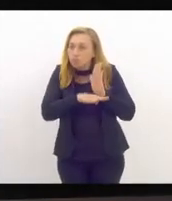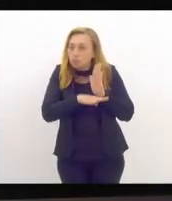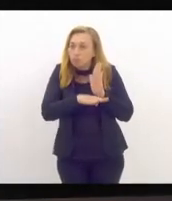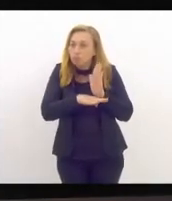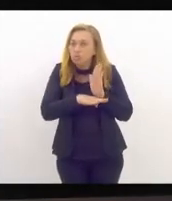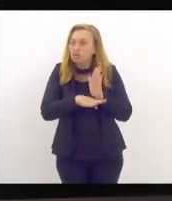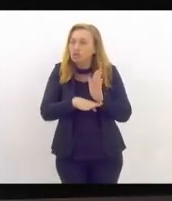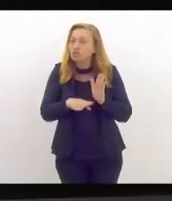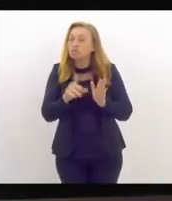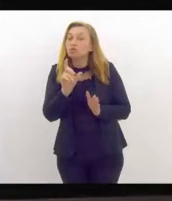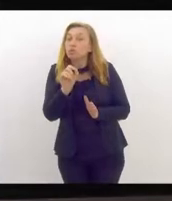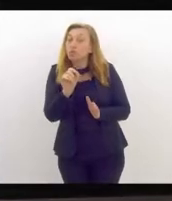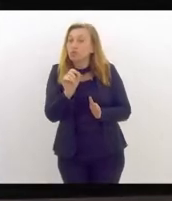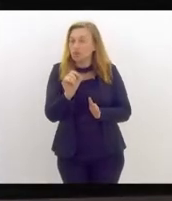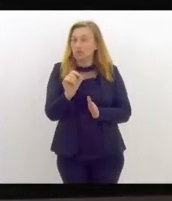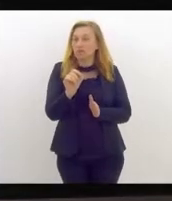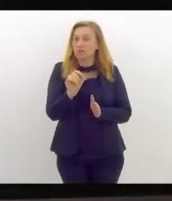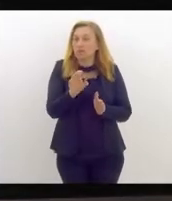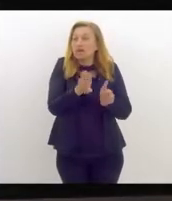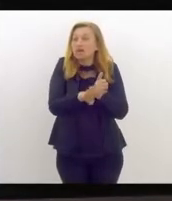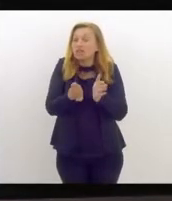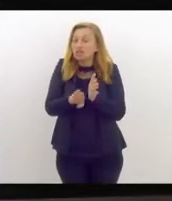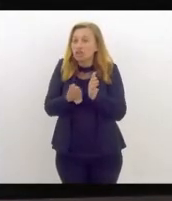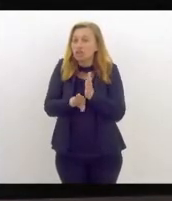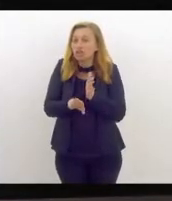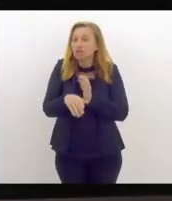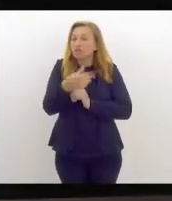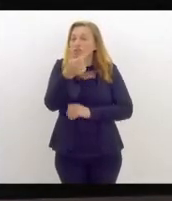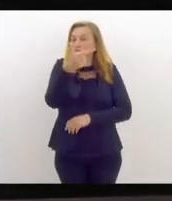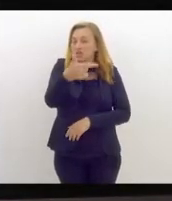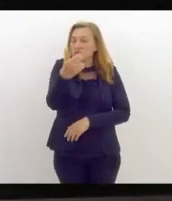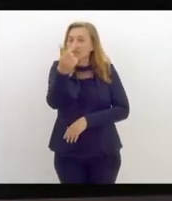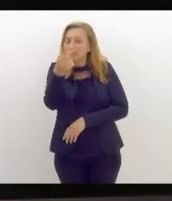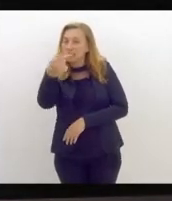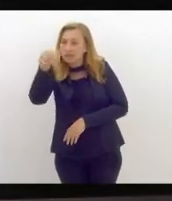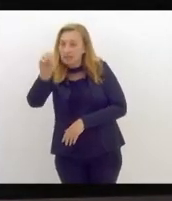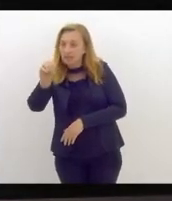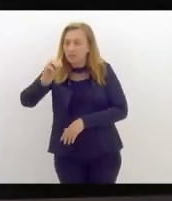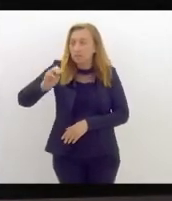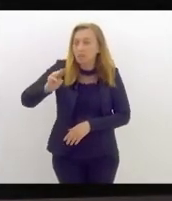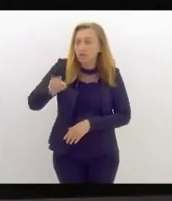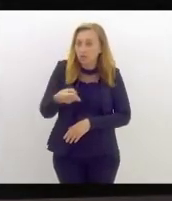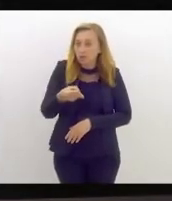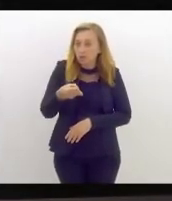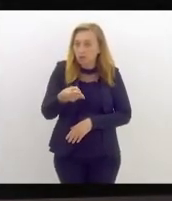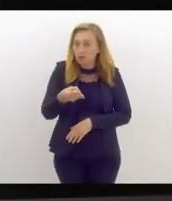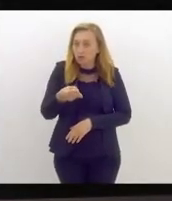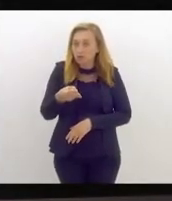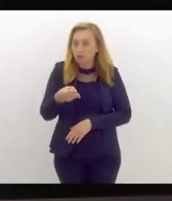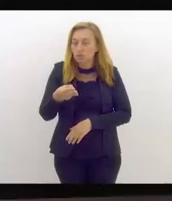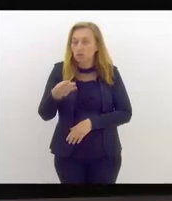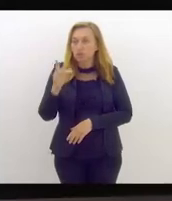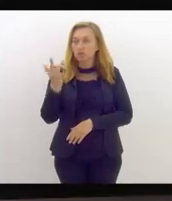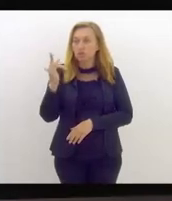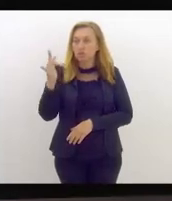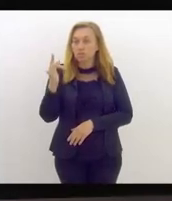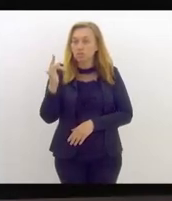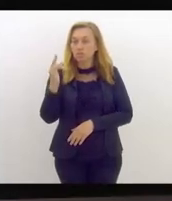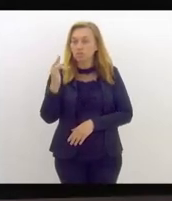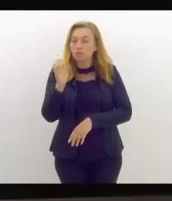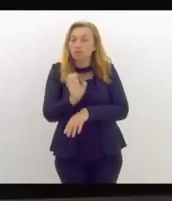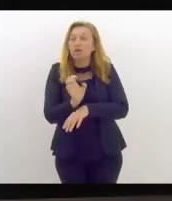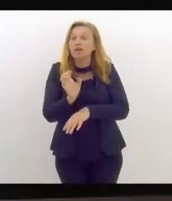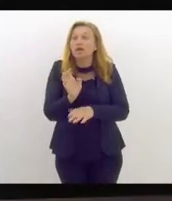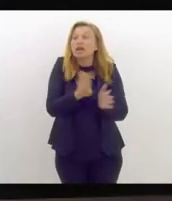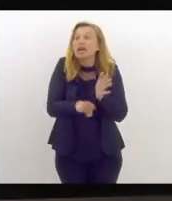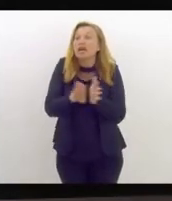do que foi gasto esses 270 milhões que saiu do fundo do estado do tesouro do estado e foram para SuperVia foi